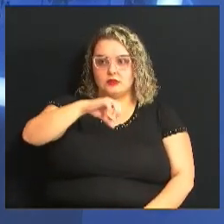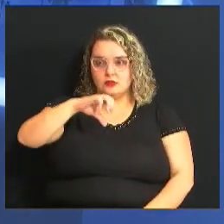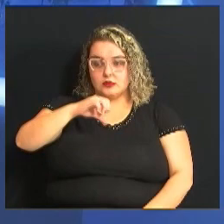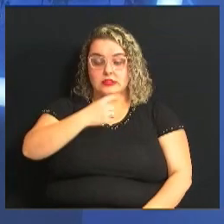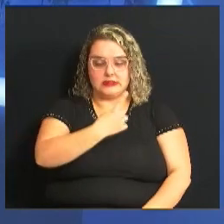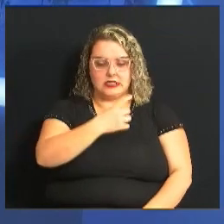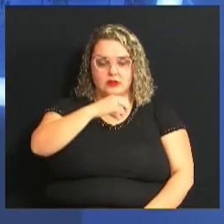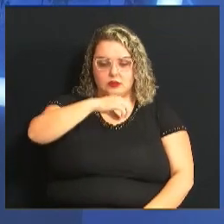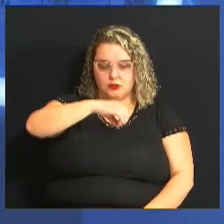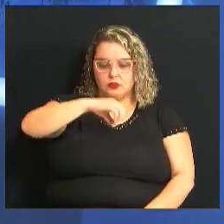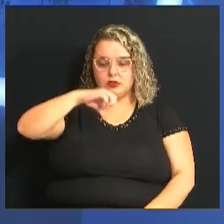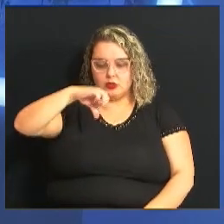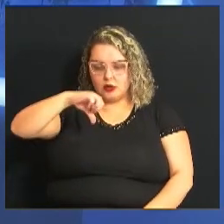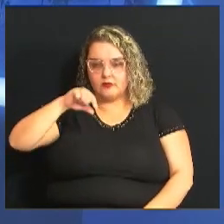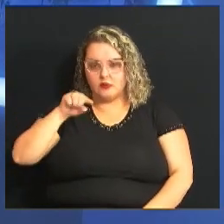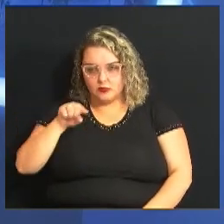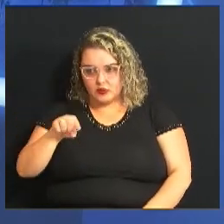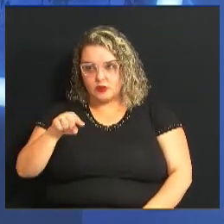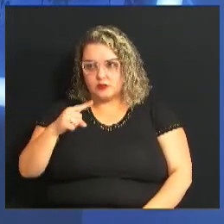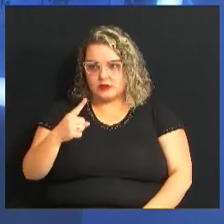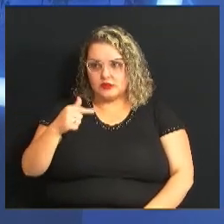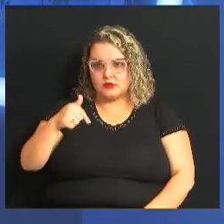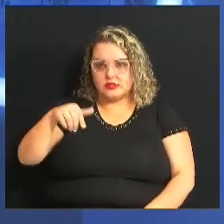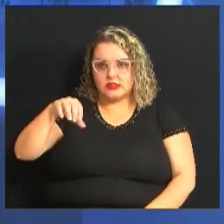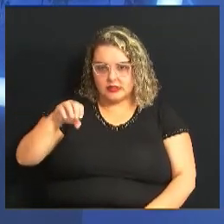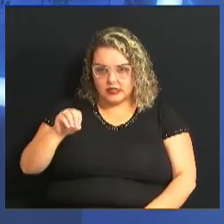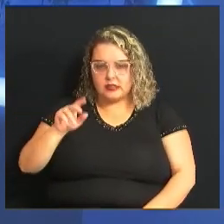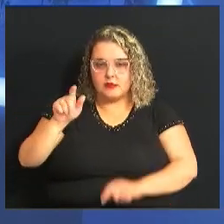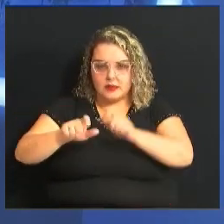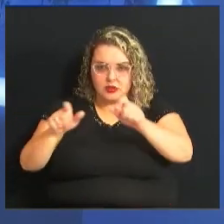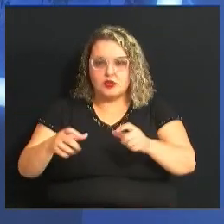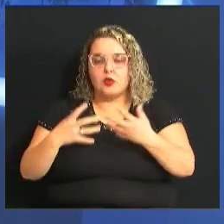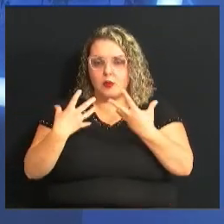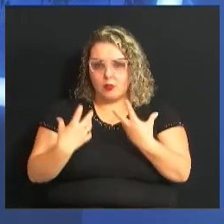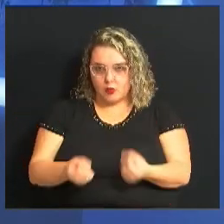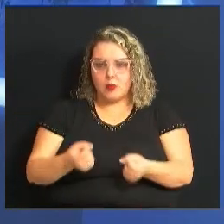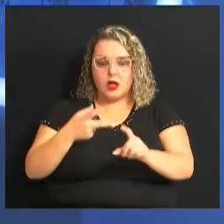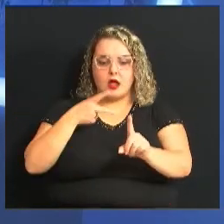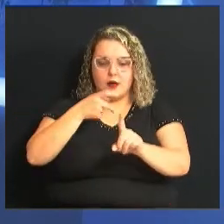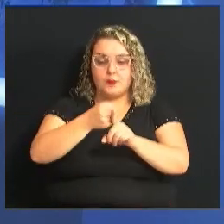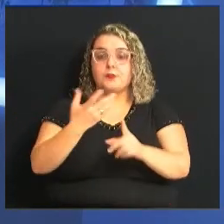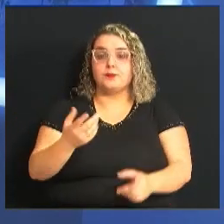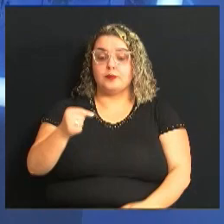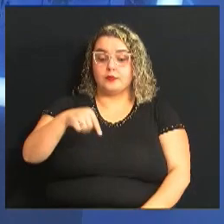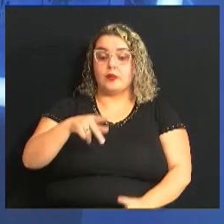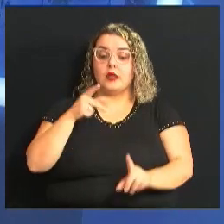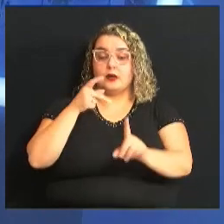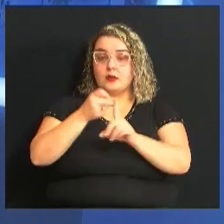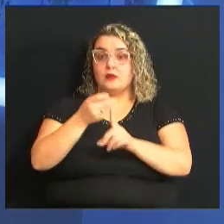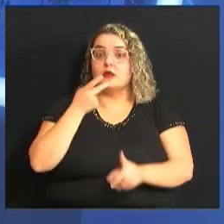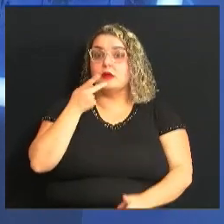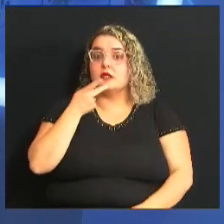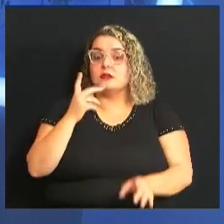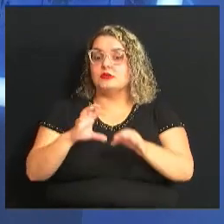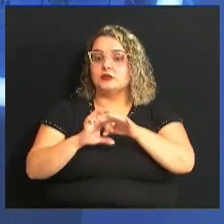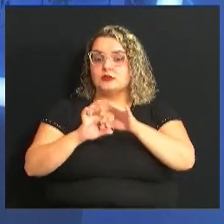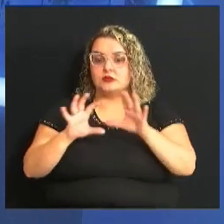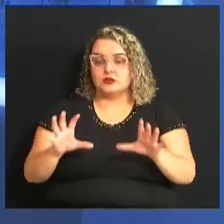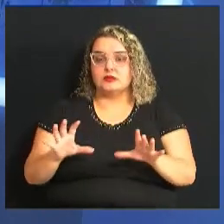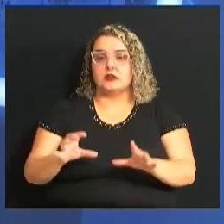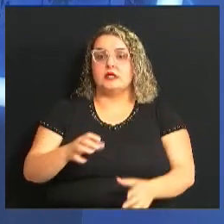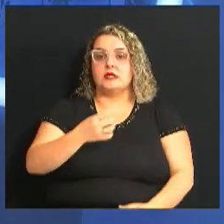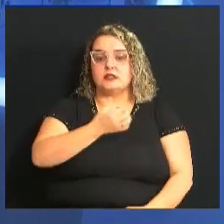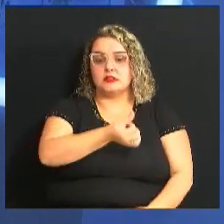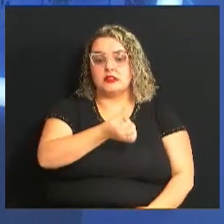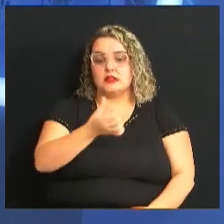109.078 pessoas devem ser imunizadas com esta dose de reforço. E a vacinação, como eu falei, está disponível em